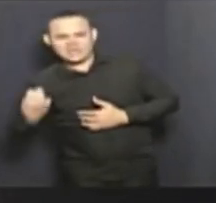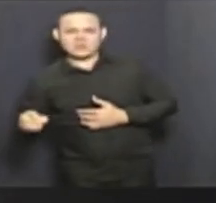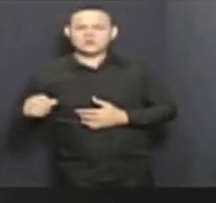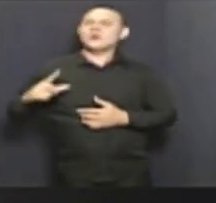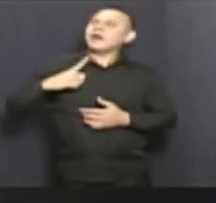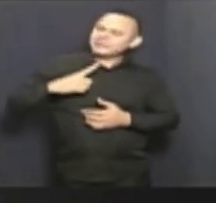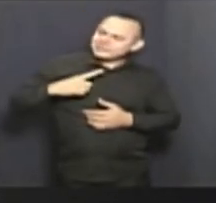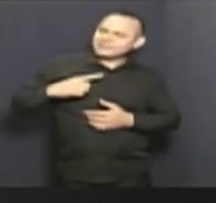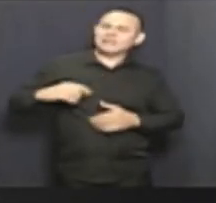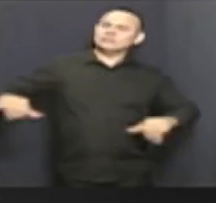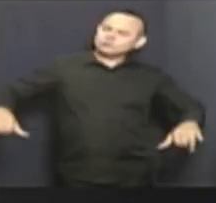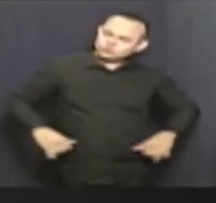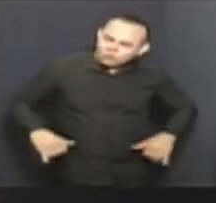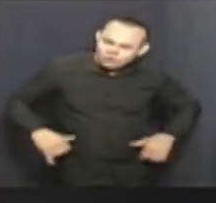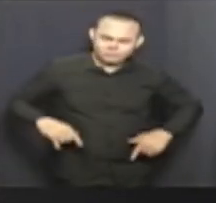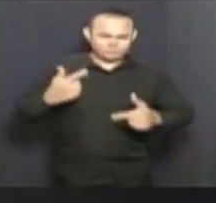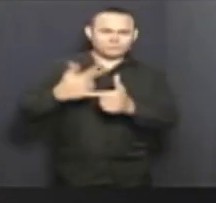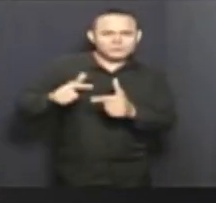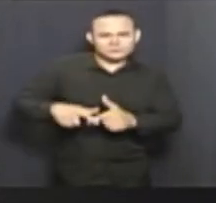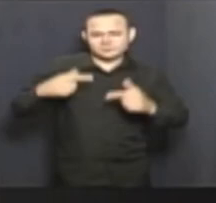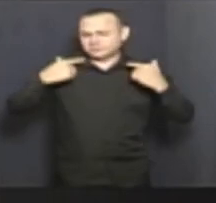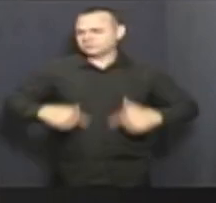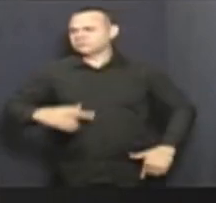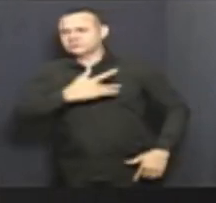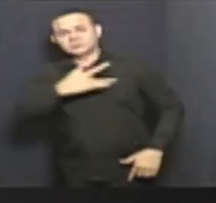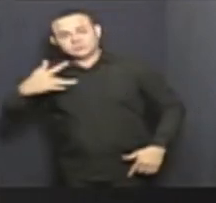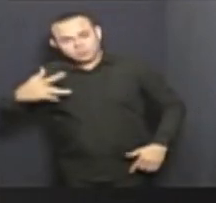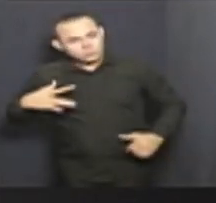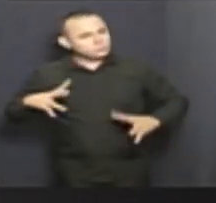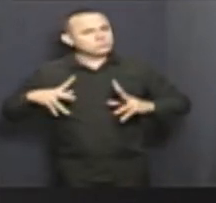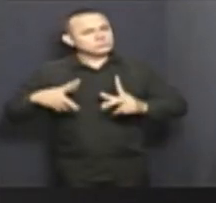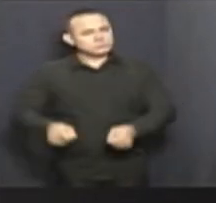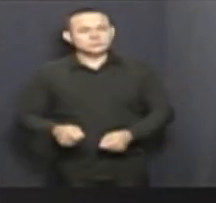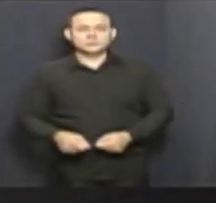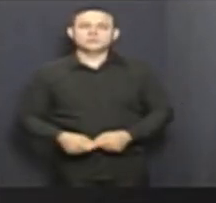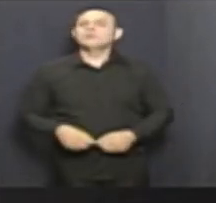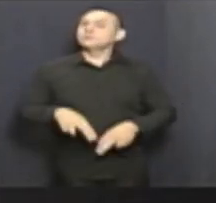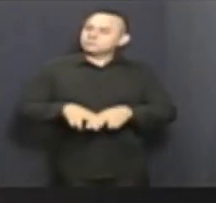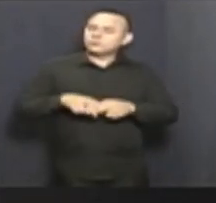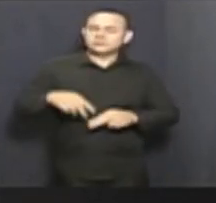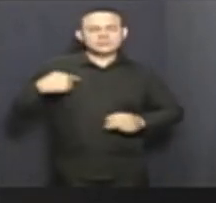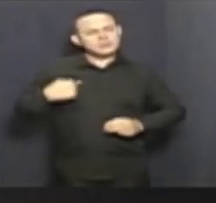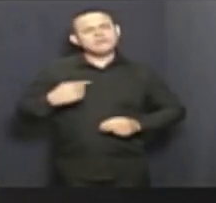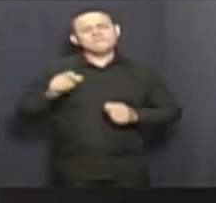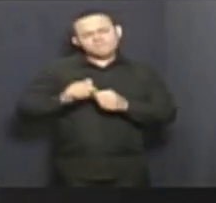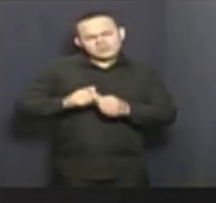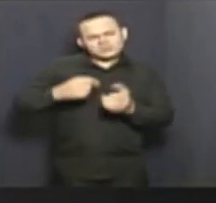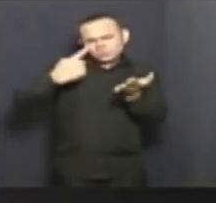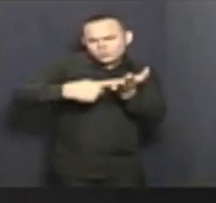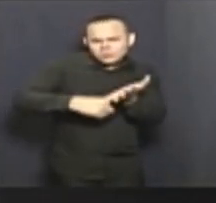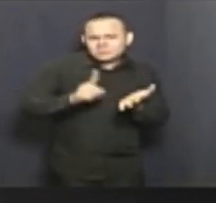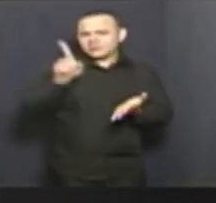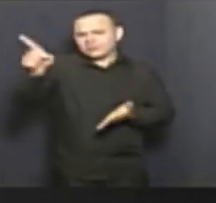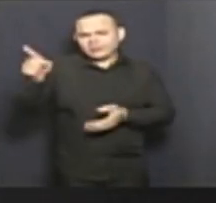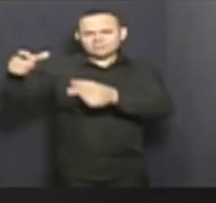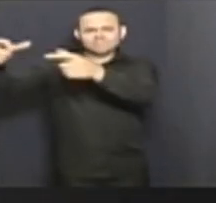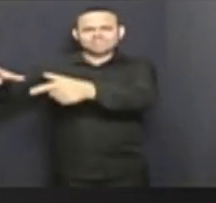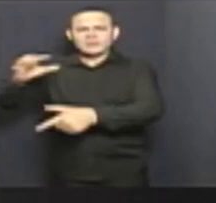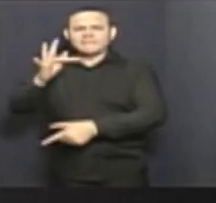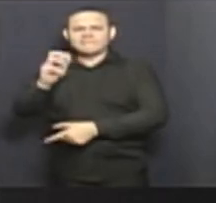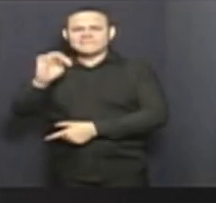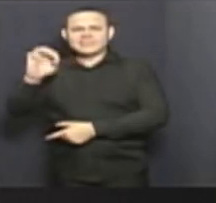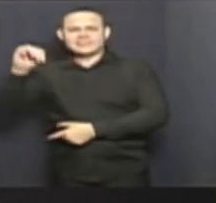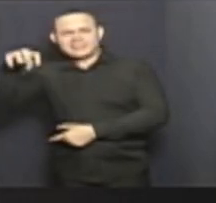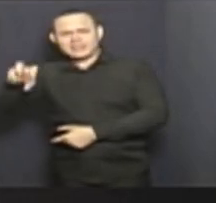problemas de saúde enfim eu quero fiz esse compromisso na fé tênis quero ser um governador